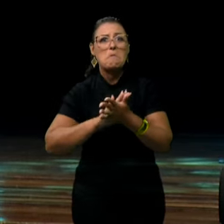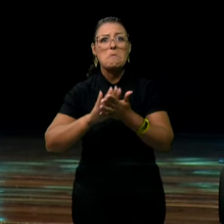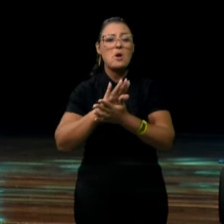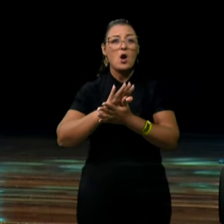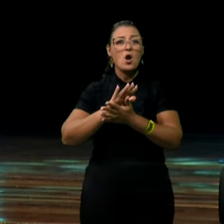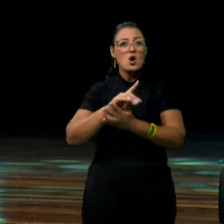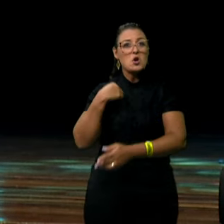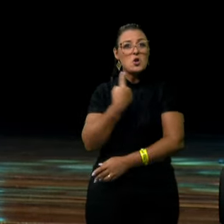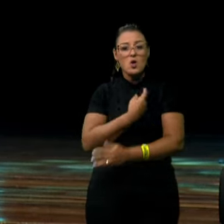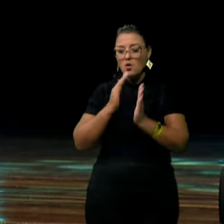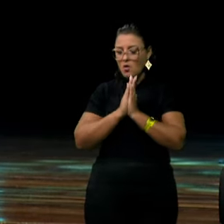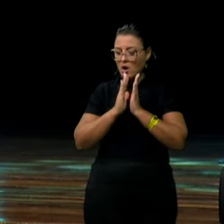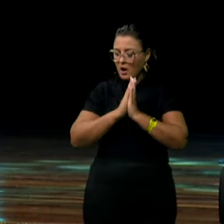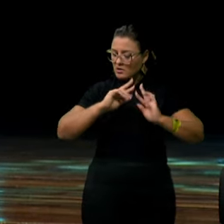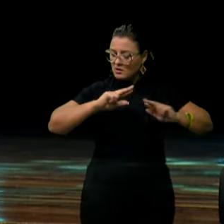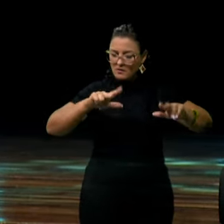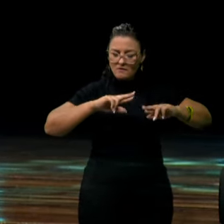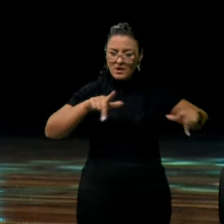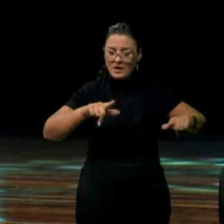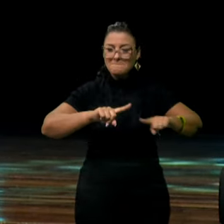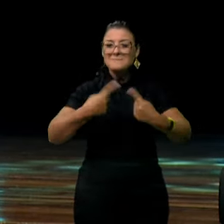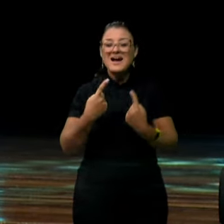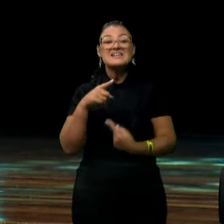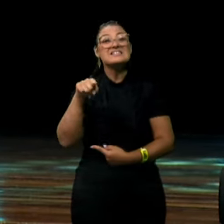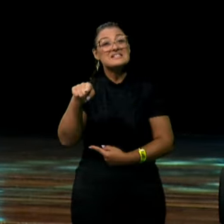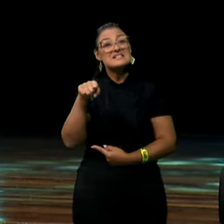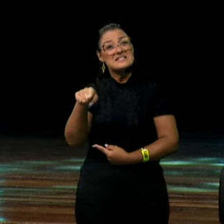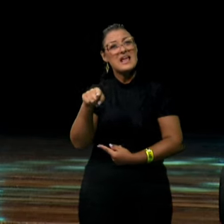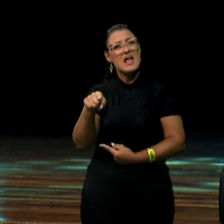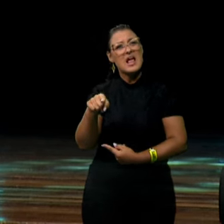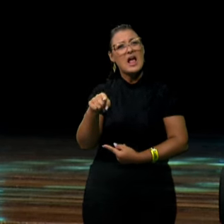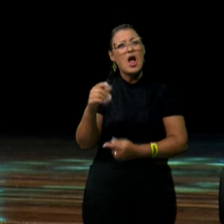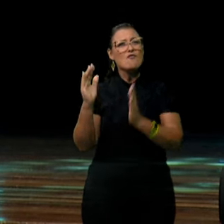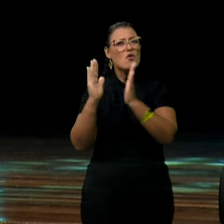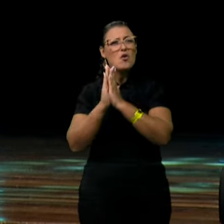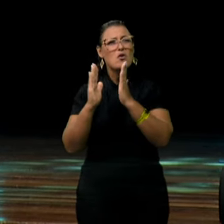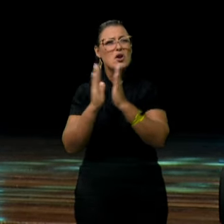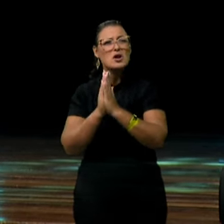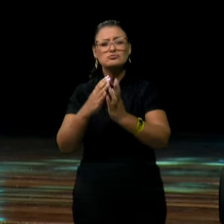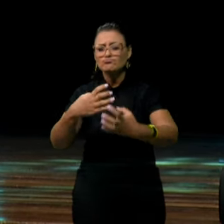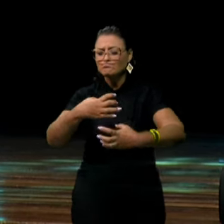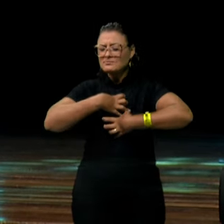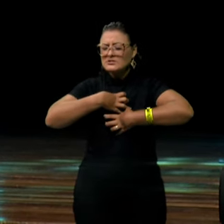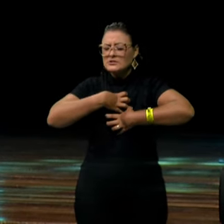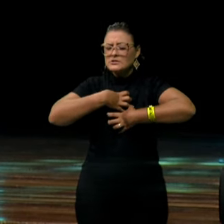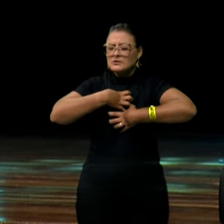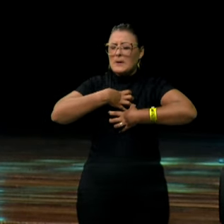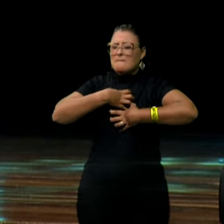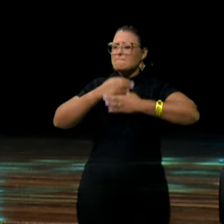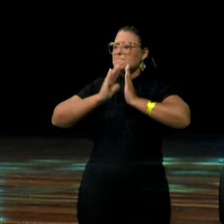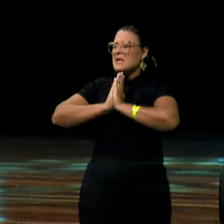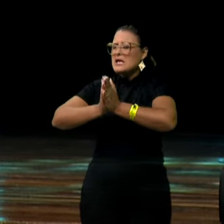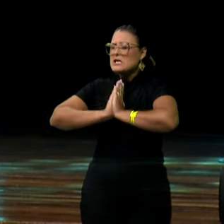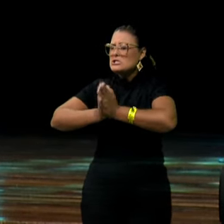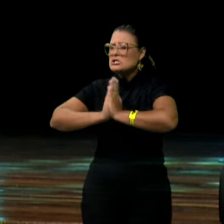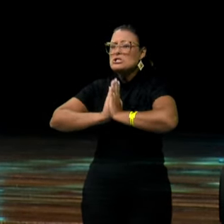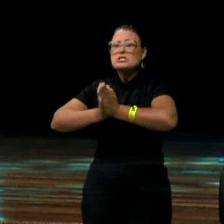nossa nação não entendíamos eu perguntei qual é o secreto para